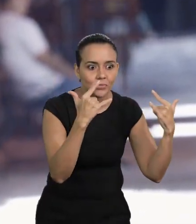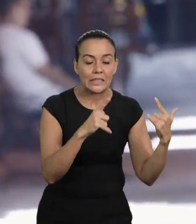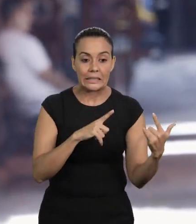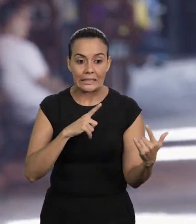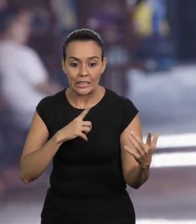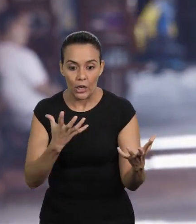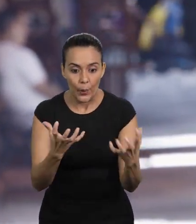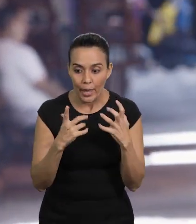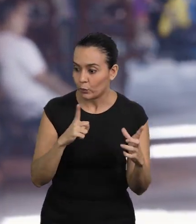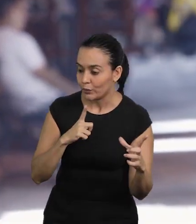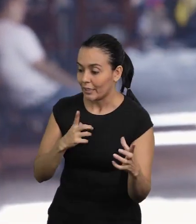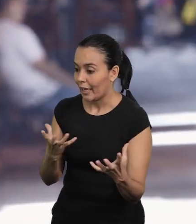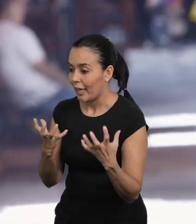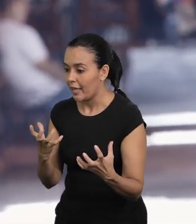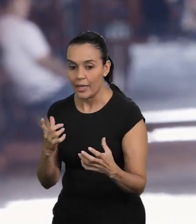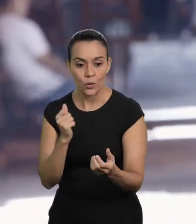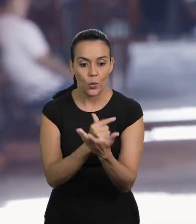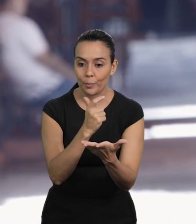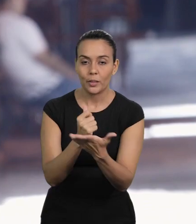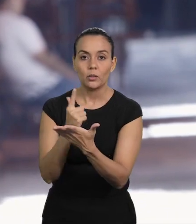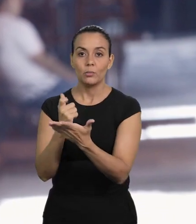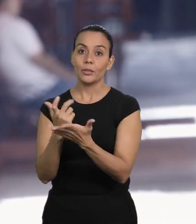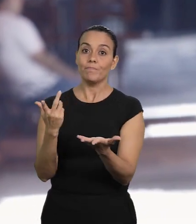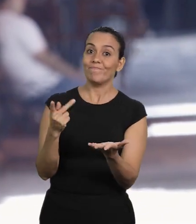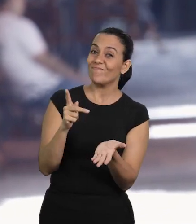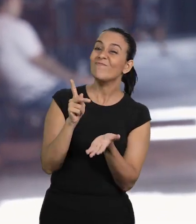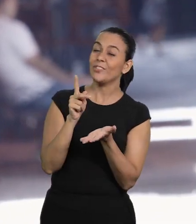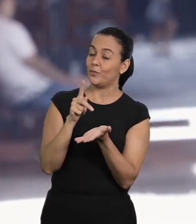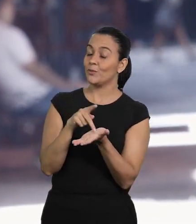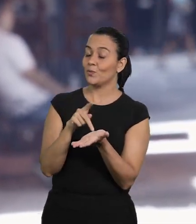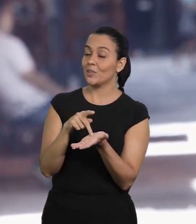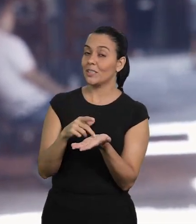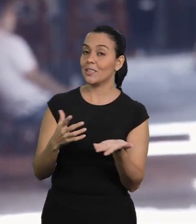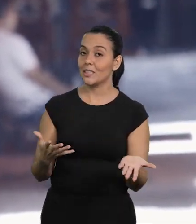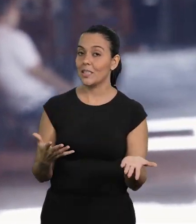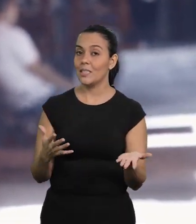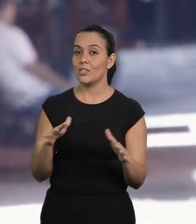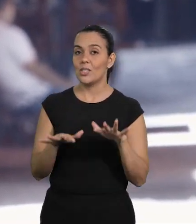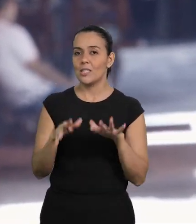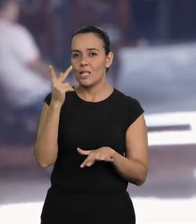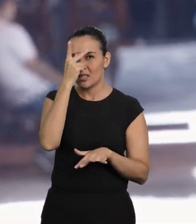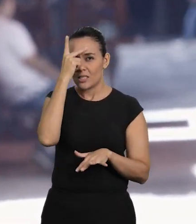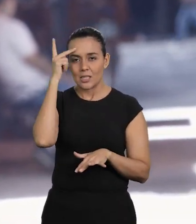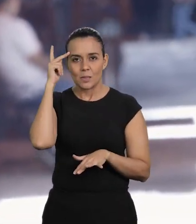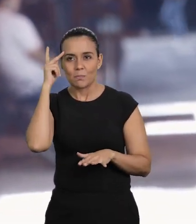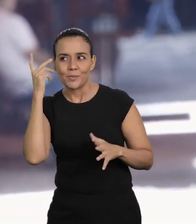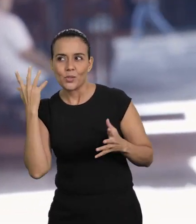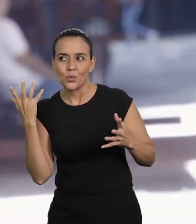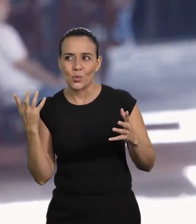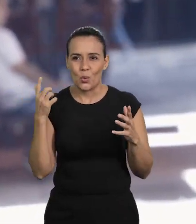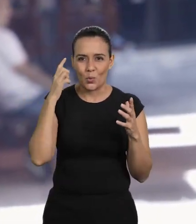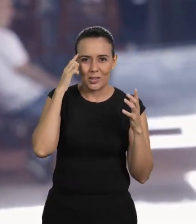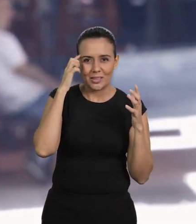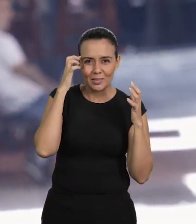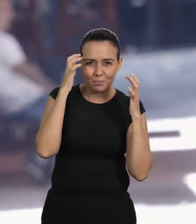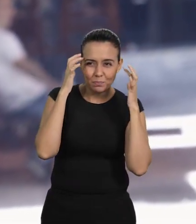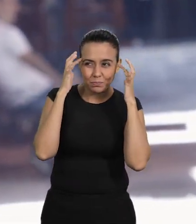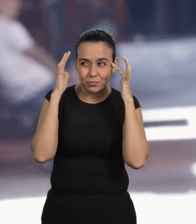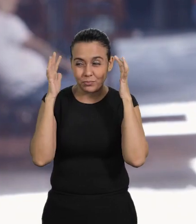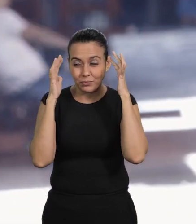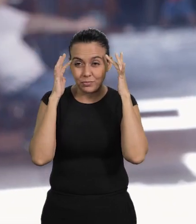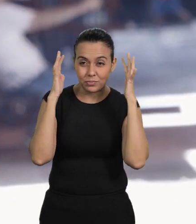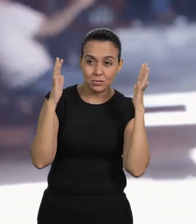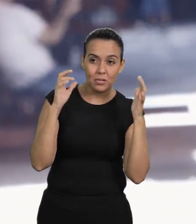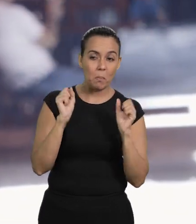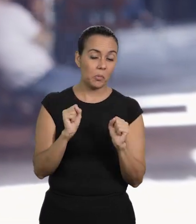de comprar, porque isso realmente coloca as pessoas de uma maneira muito plena na sociedade que a gente vive, né? Você poder comprar,